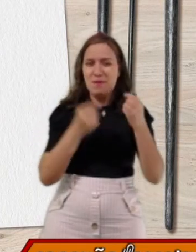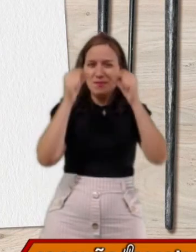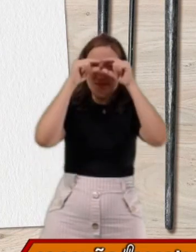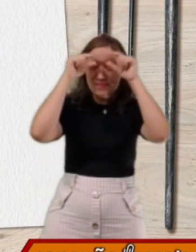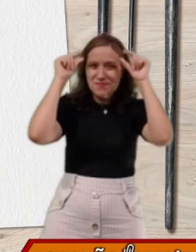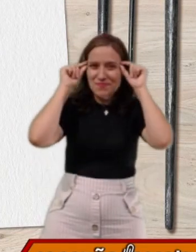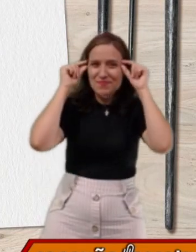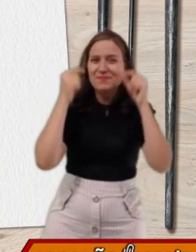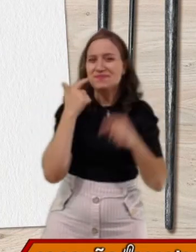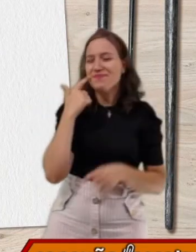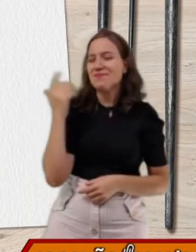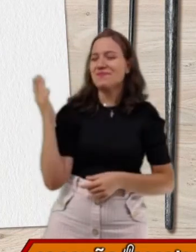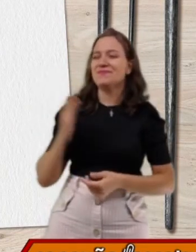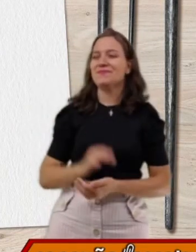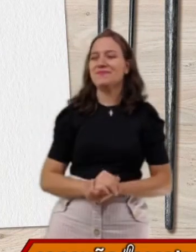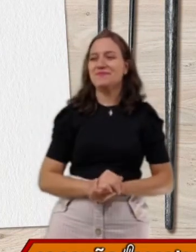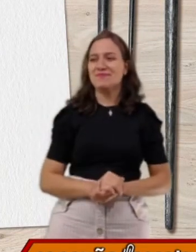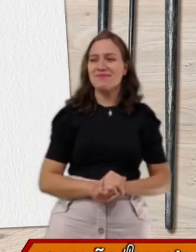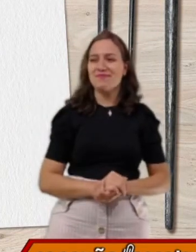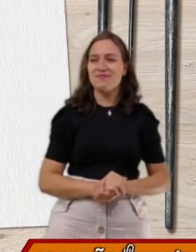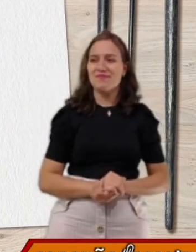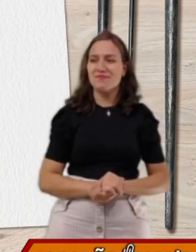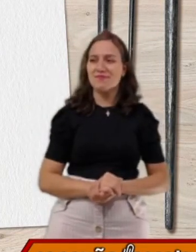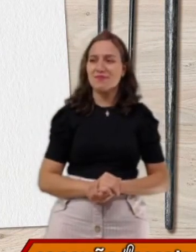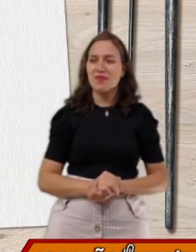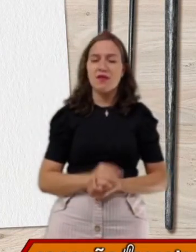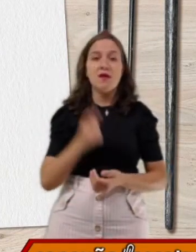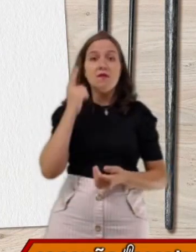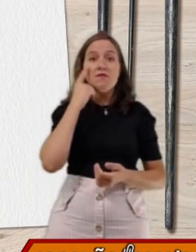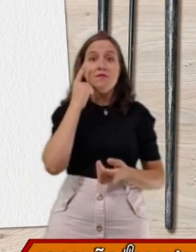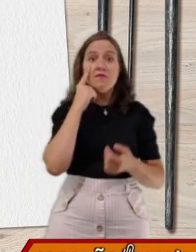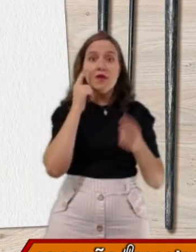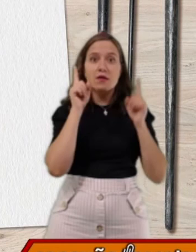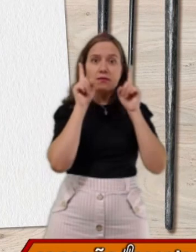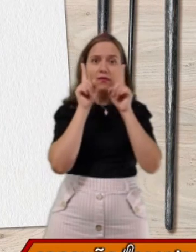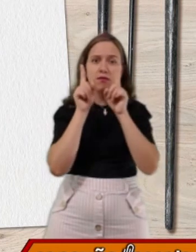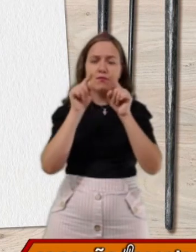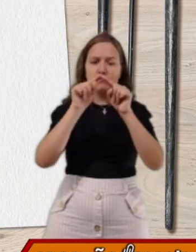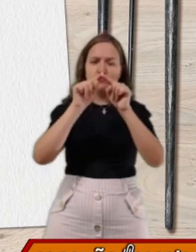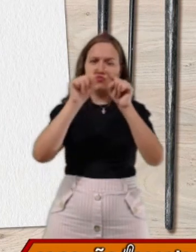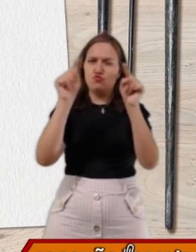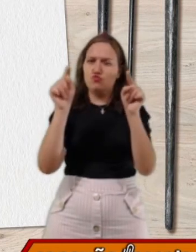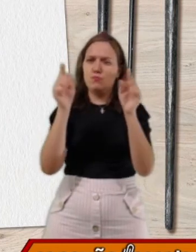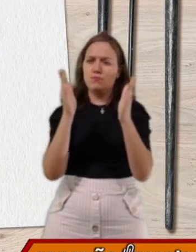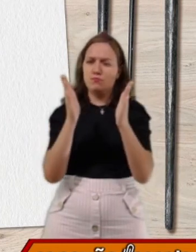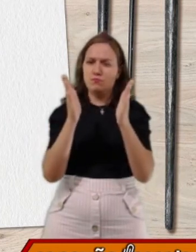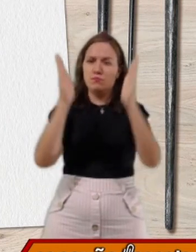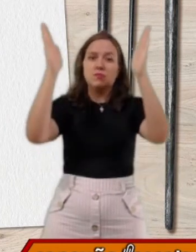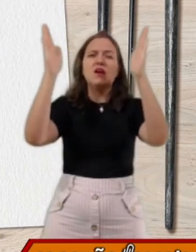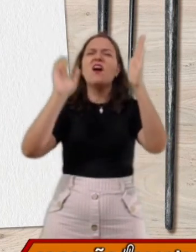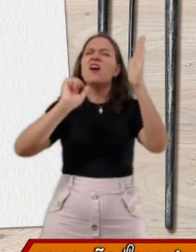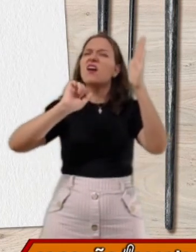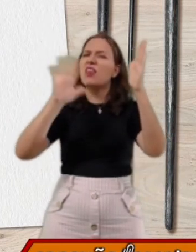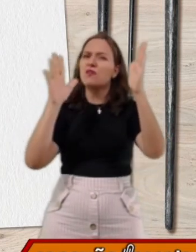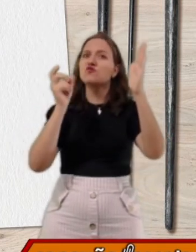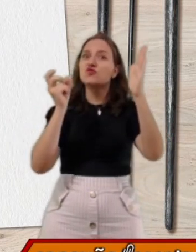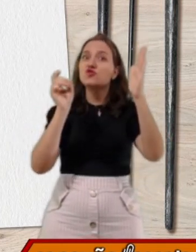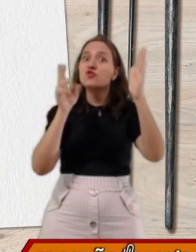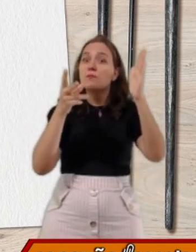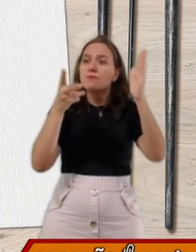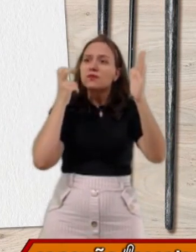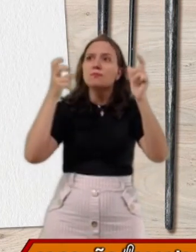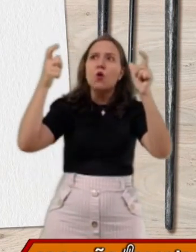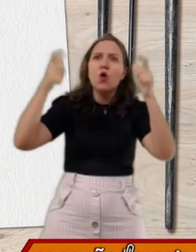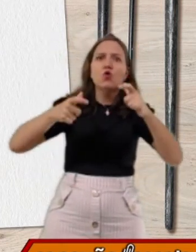fazer marcação aonde acaba o seu olho aonde começa a essas bem clarinho tá já